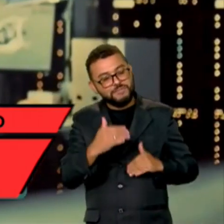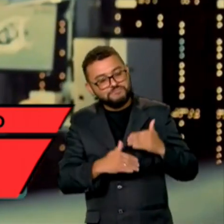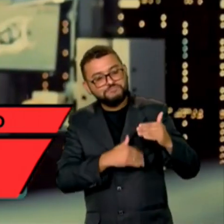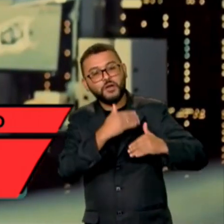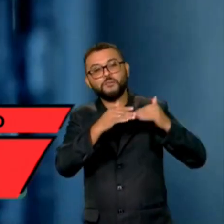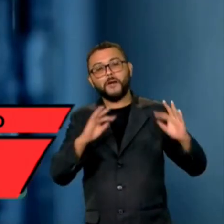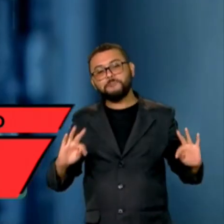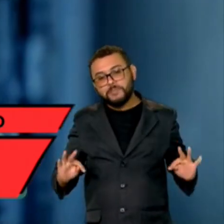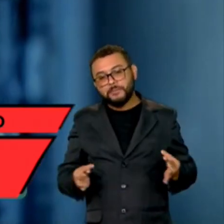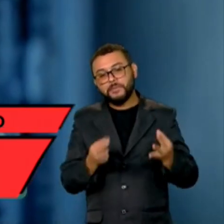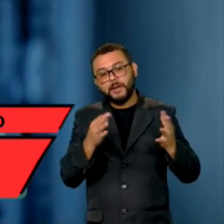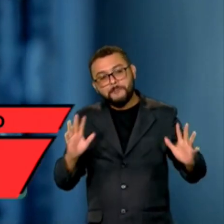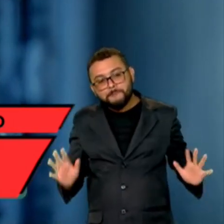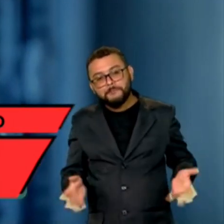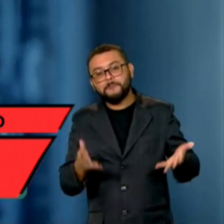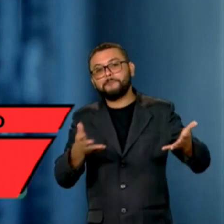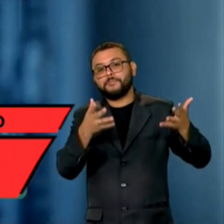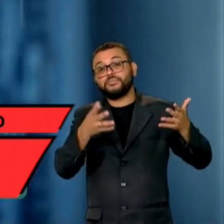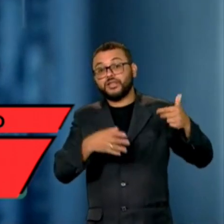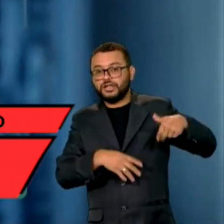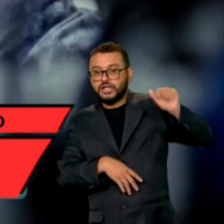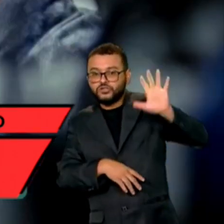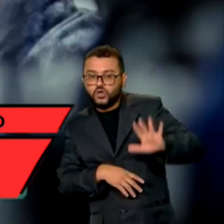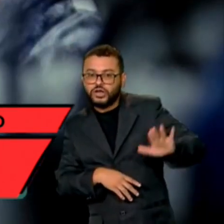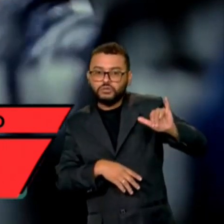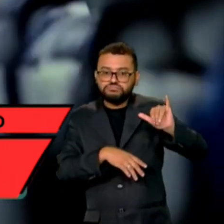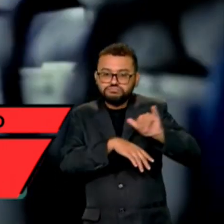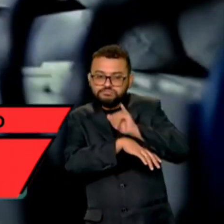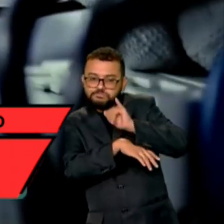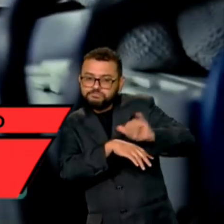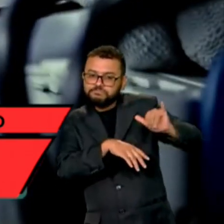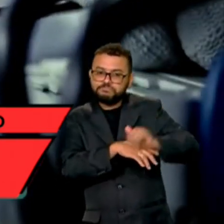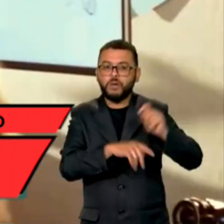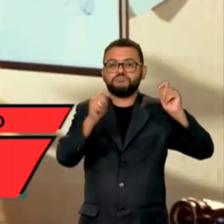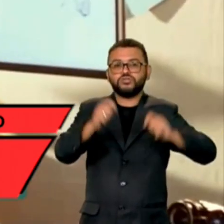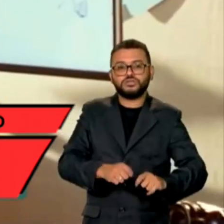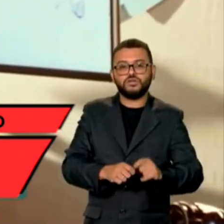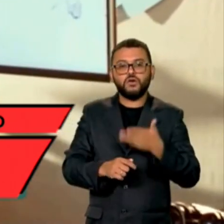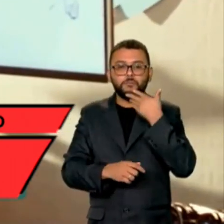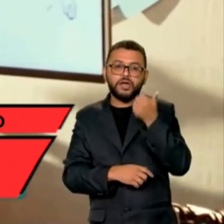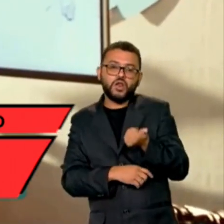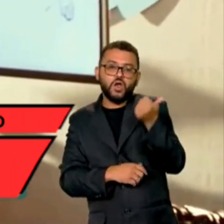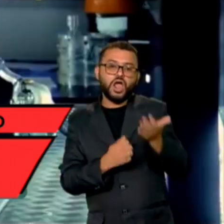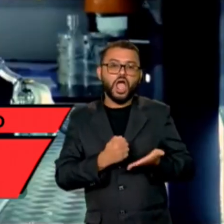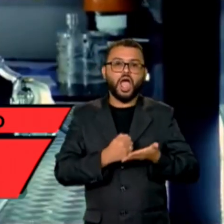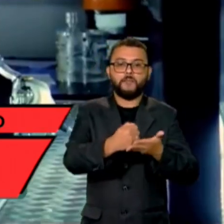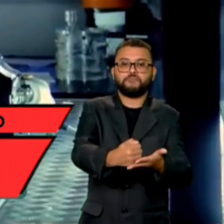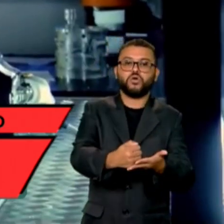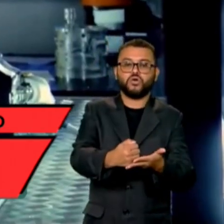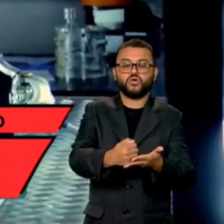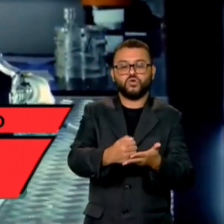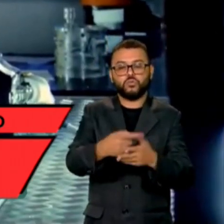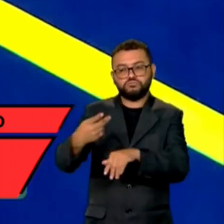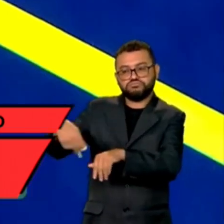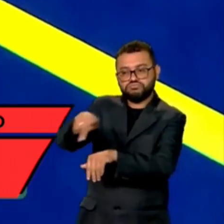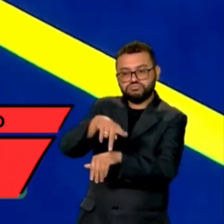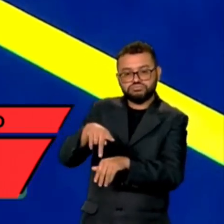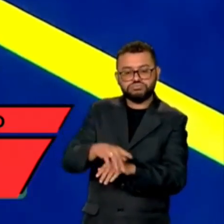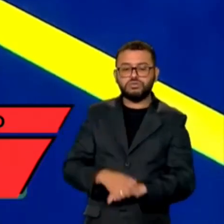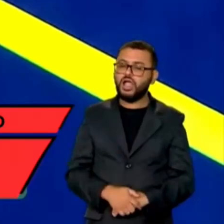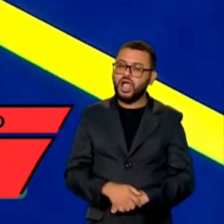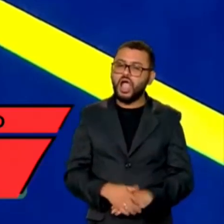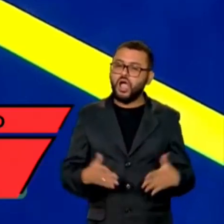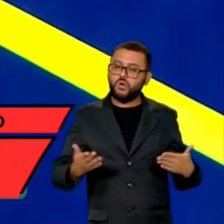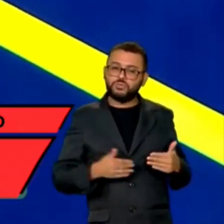desenvolvimento tecnológico nacional e ações estratégicas de colaboração internacional. Daqui